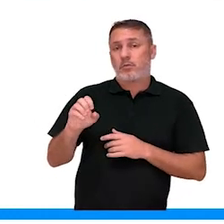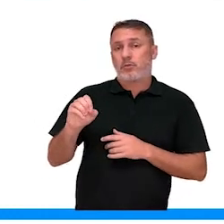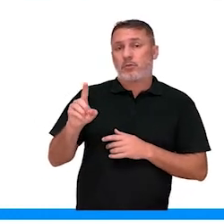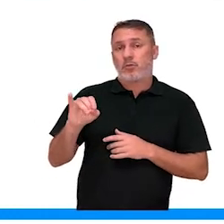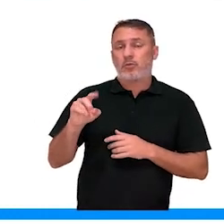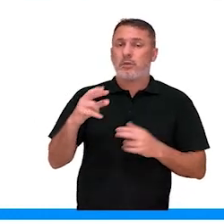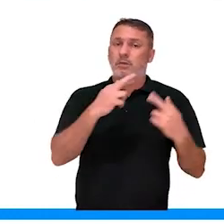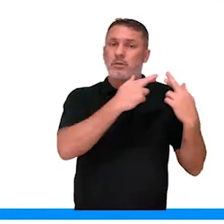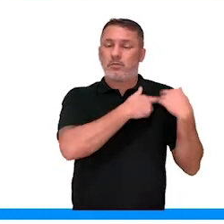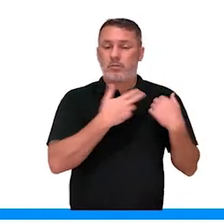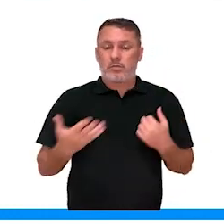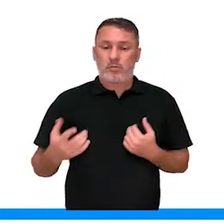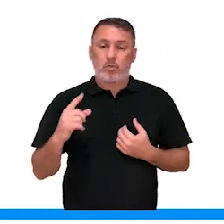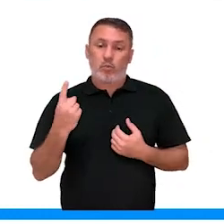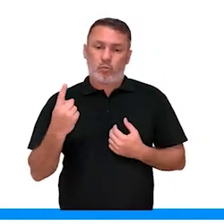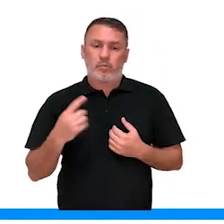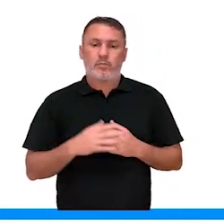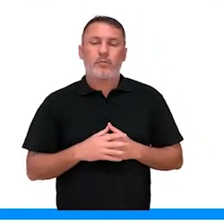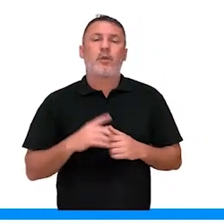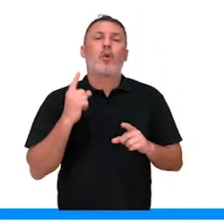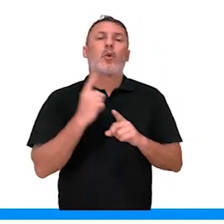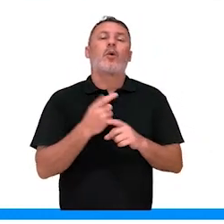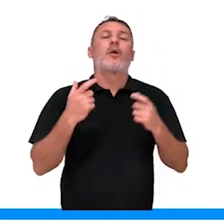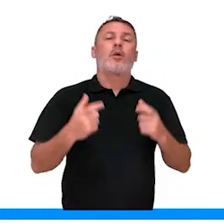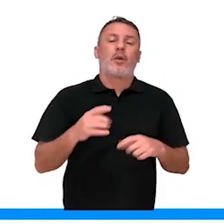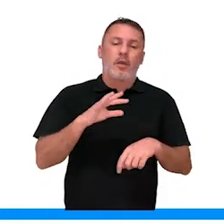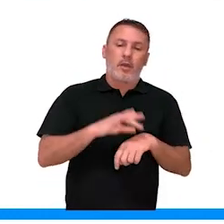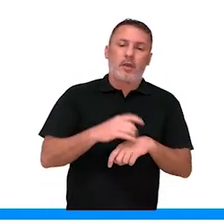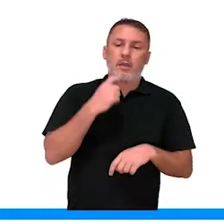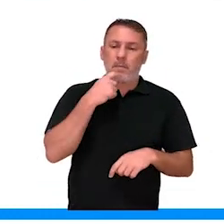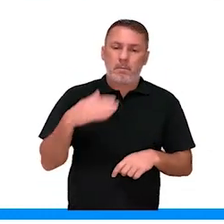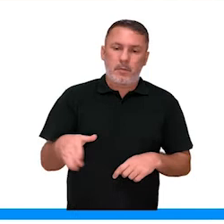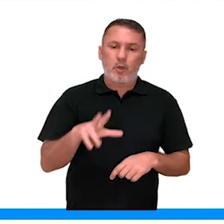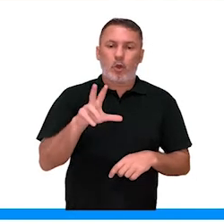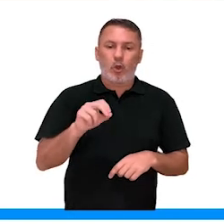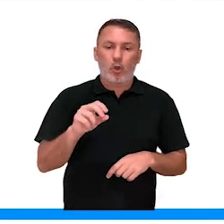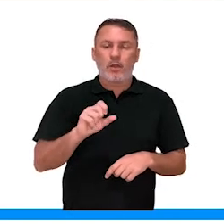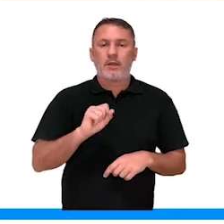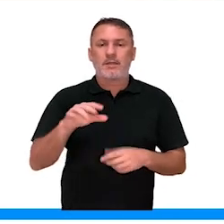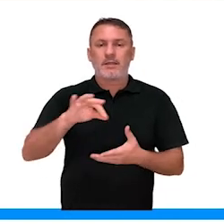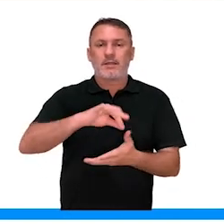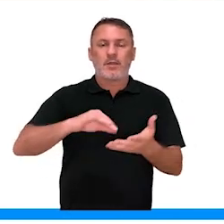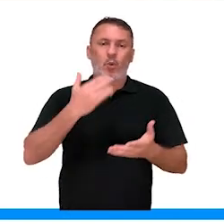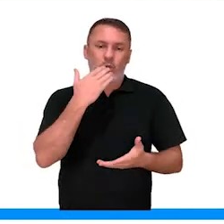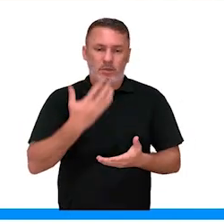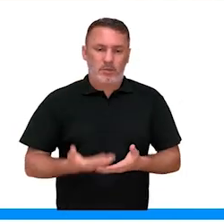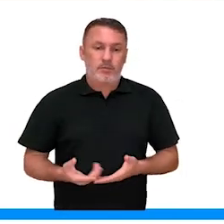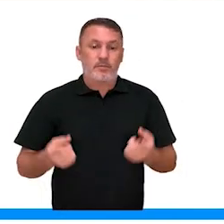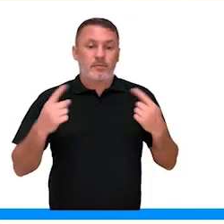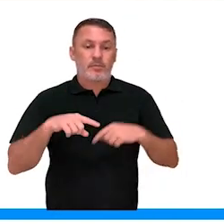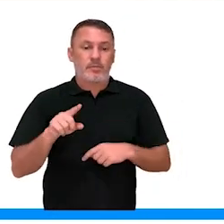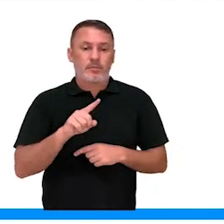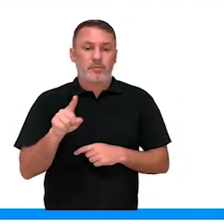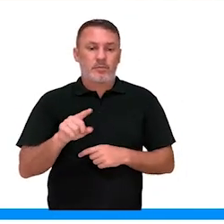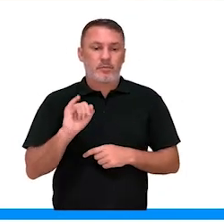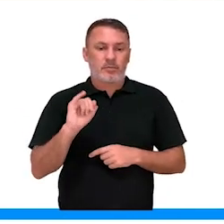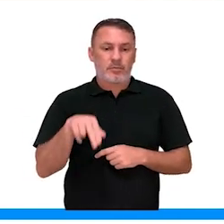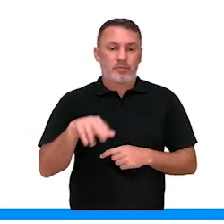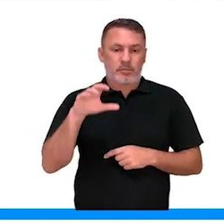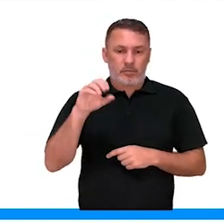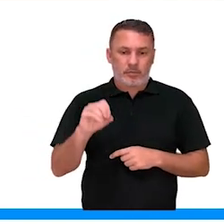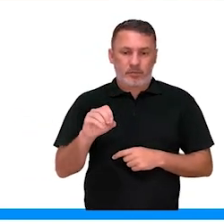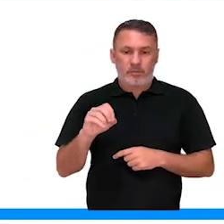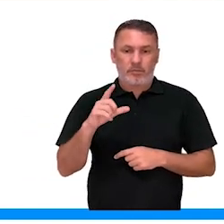O sódio é um desses elementos. Onde que a gente encontra? Carne, peixe, ovos e no sal de